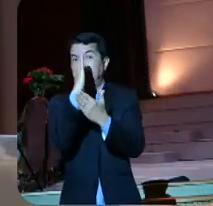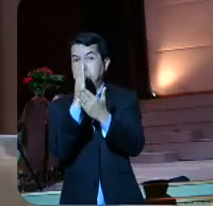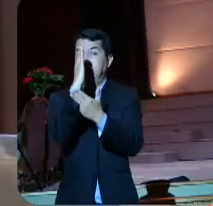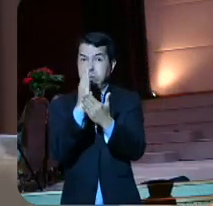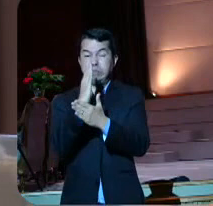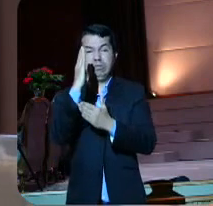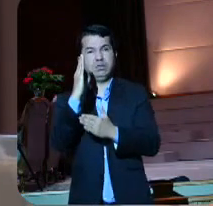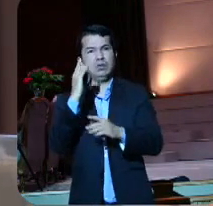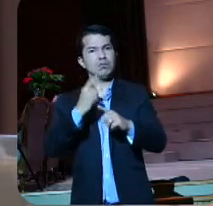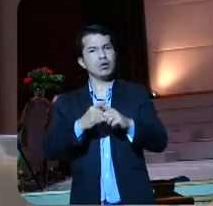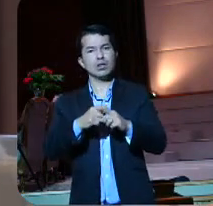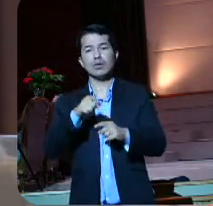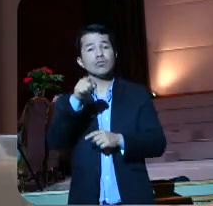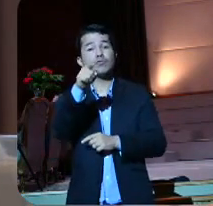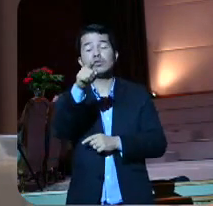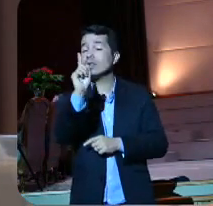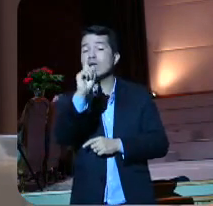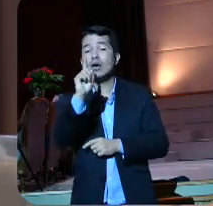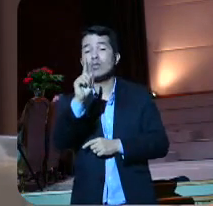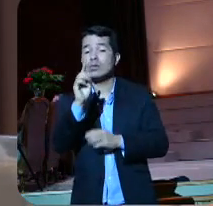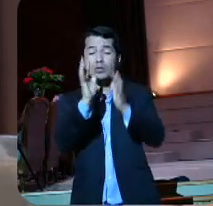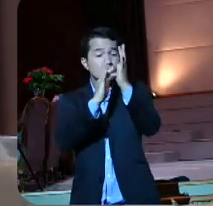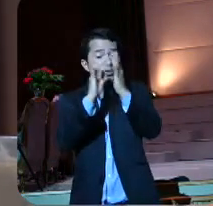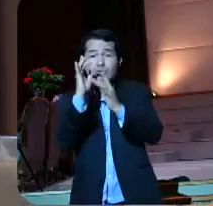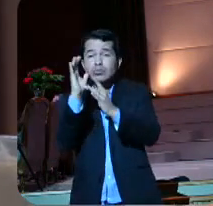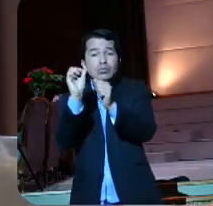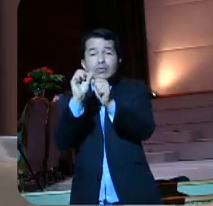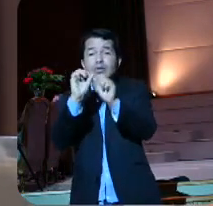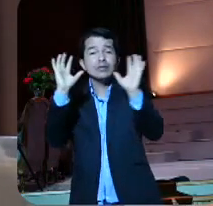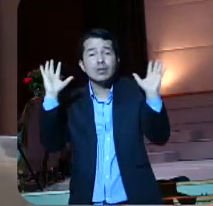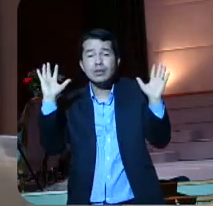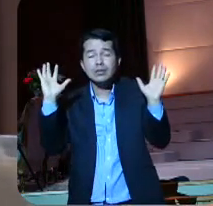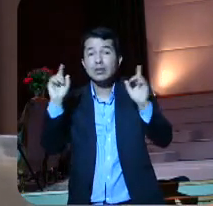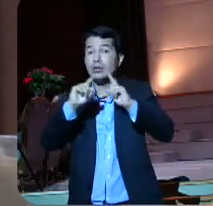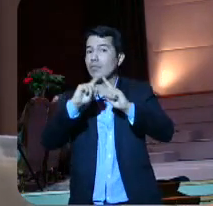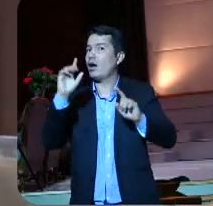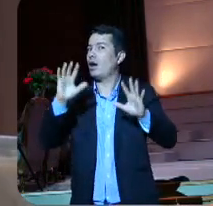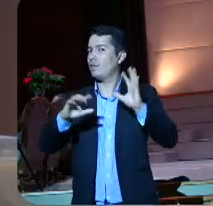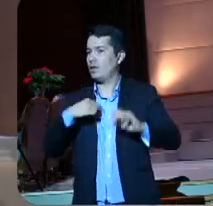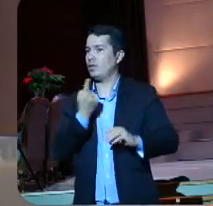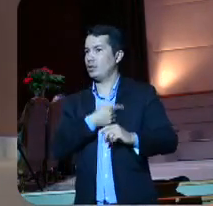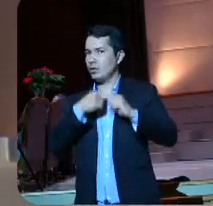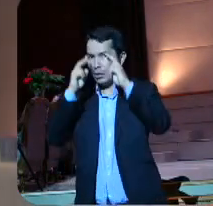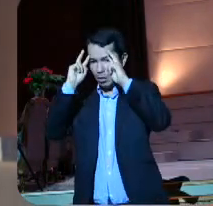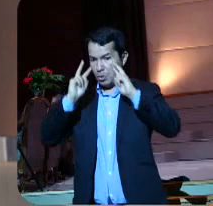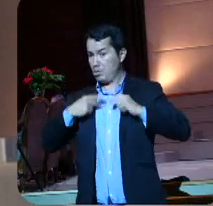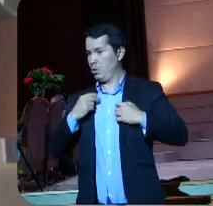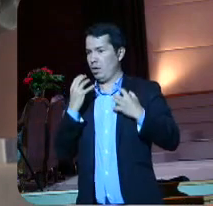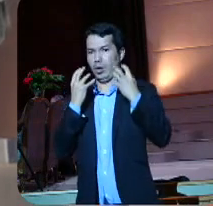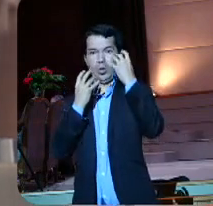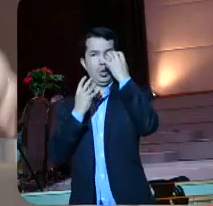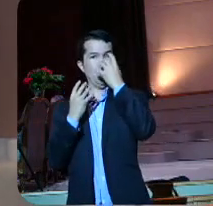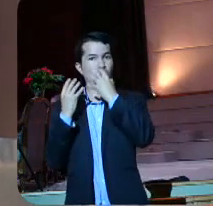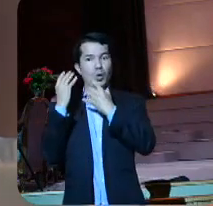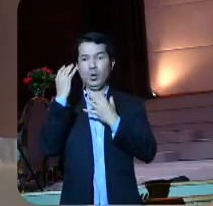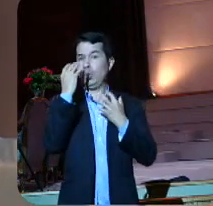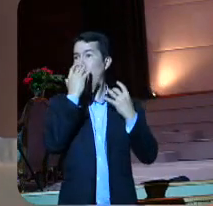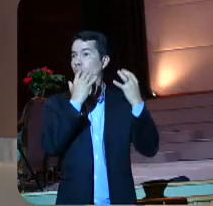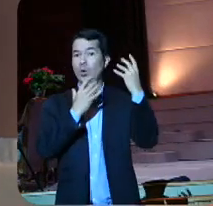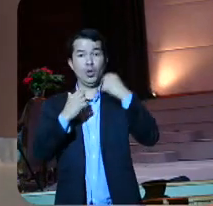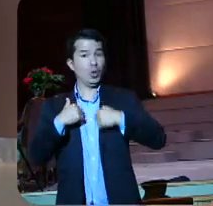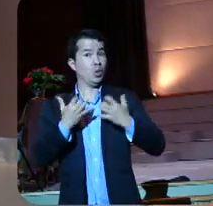sido tentado a fazer do meu jeito. E toda vez que eu faço do meu jeito, eu sigo Jesus de